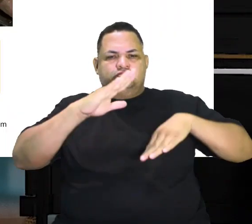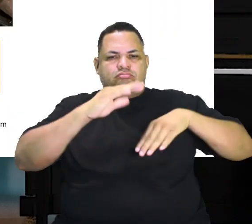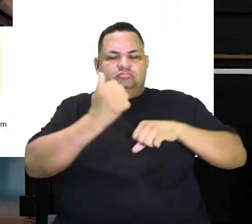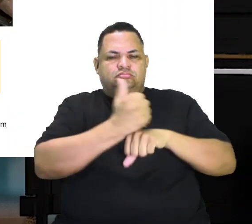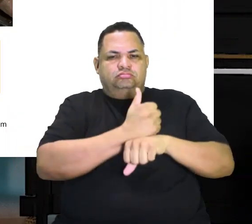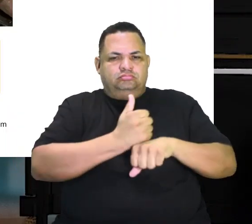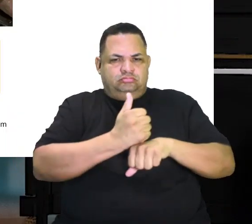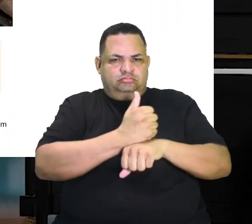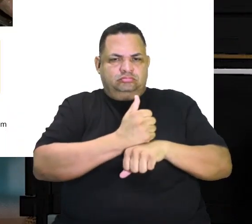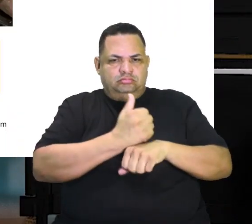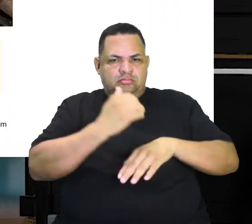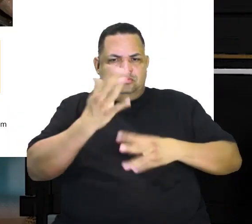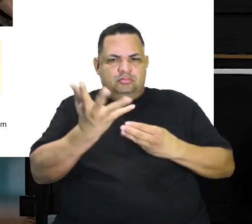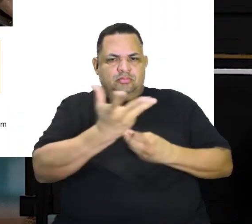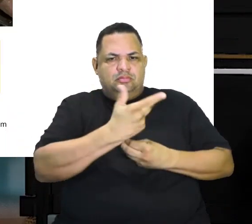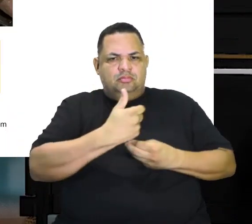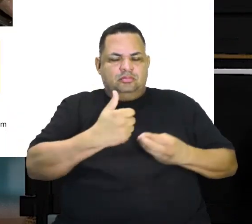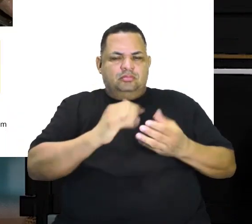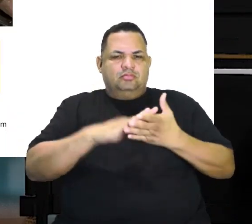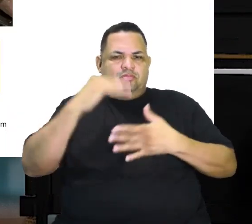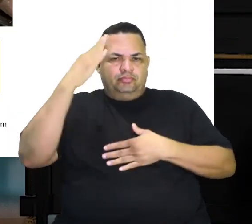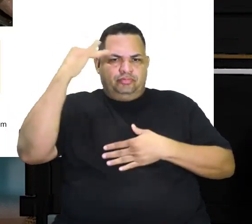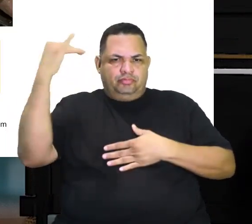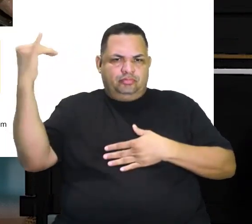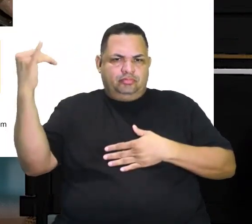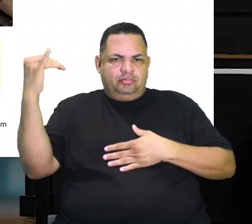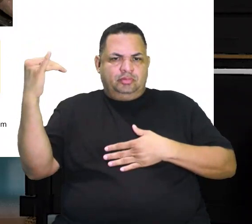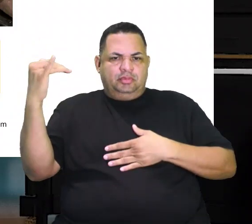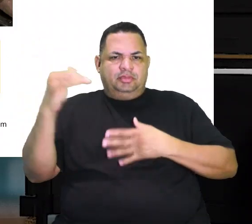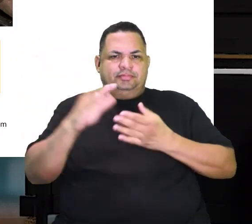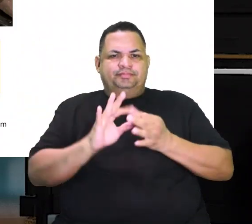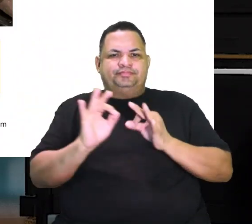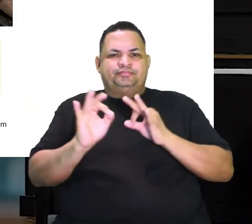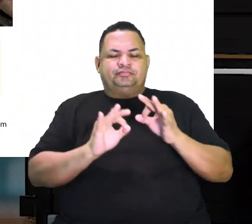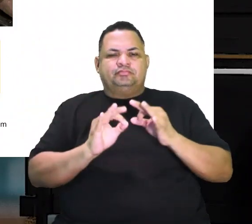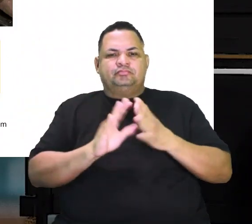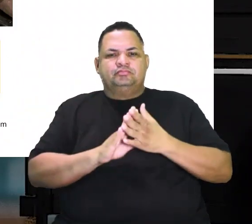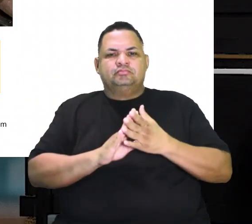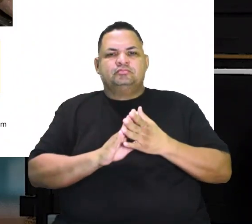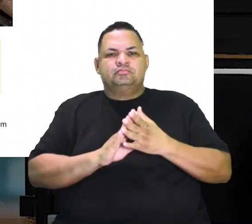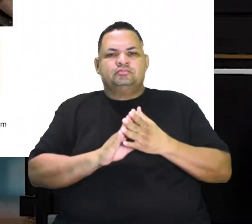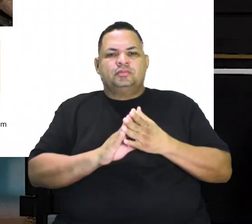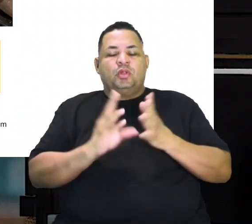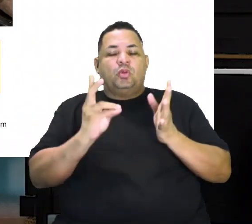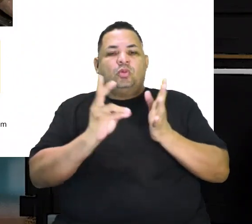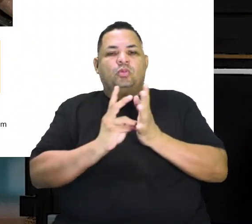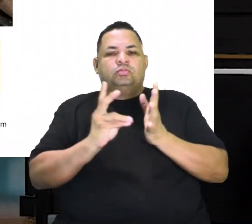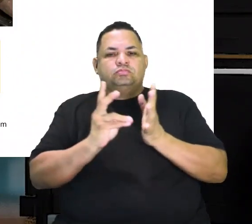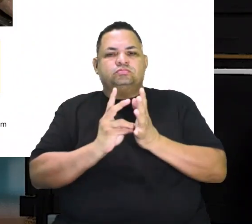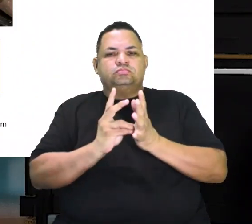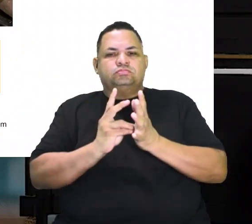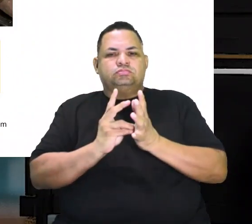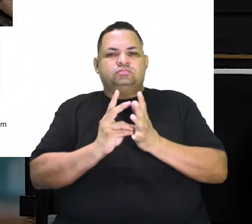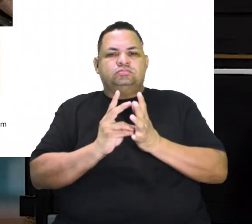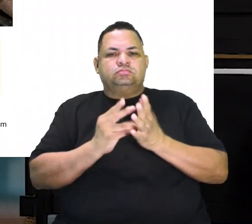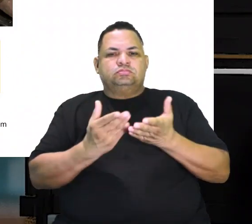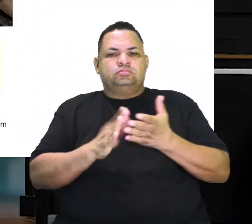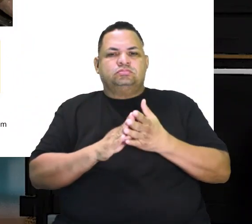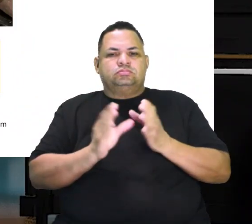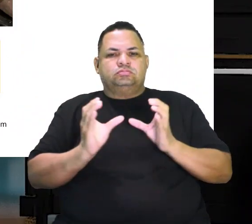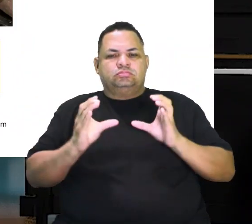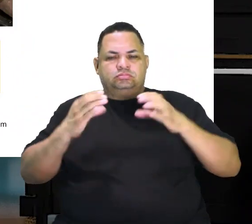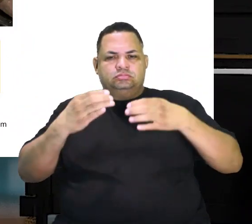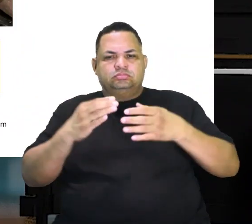artista muitas vezes fica famoso, né? Enfim, o indígena, né,